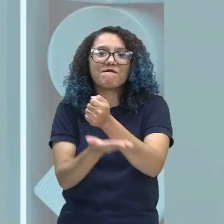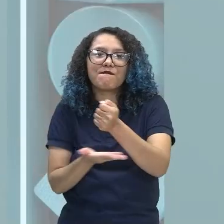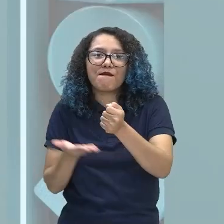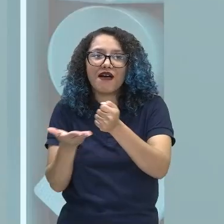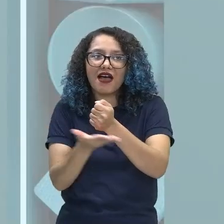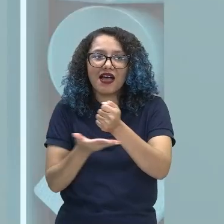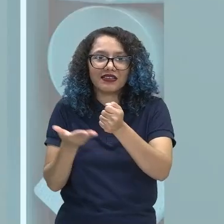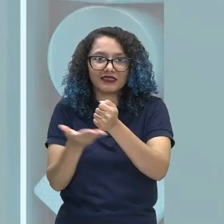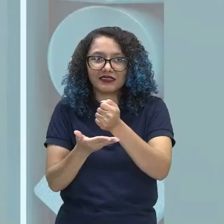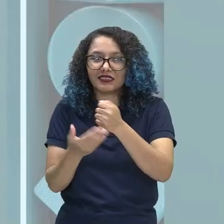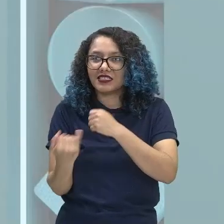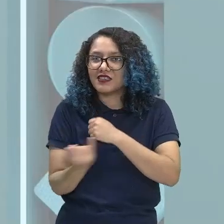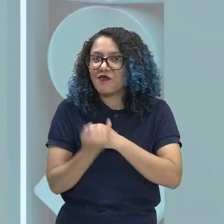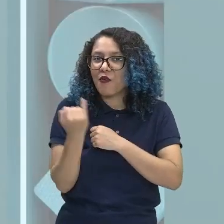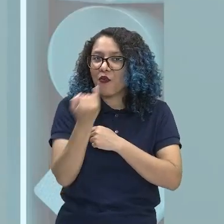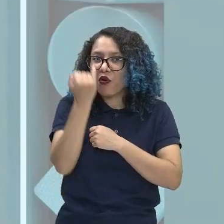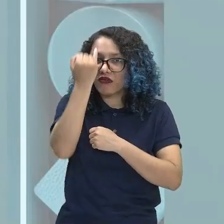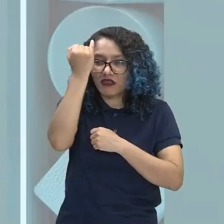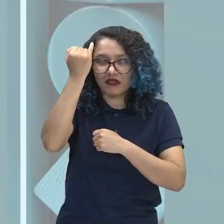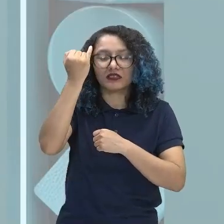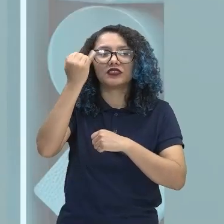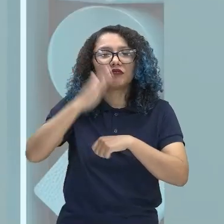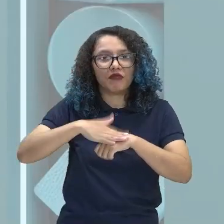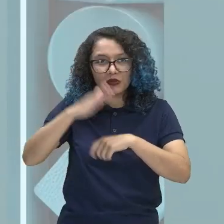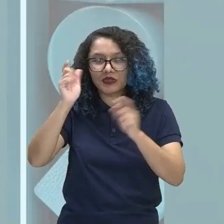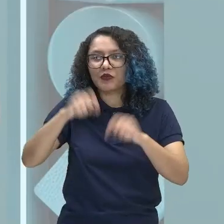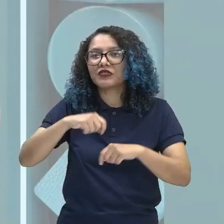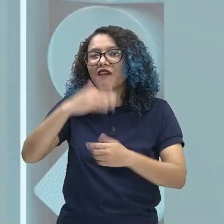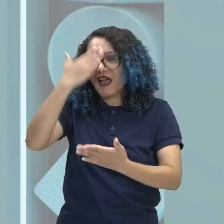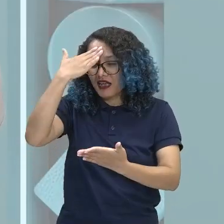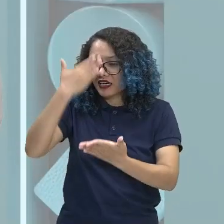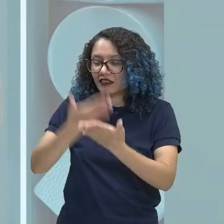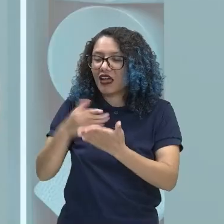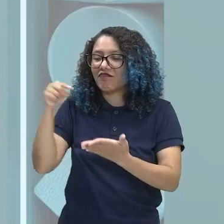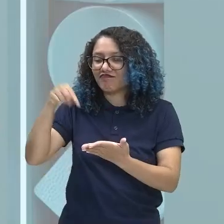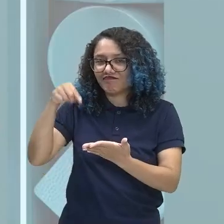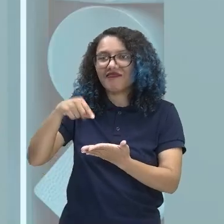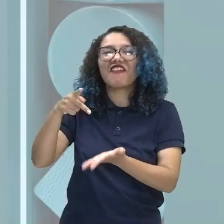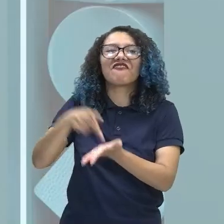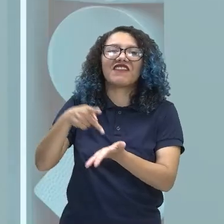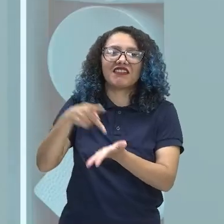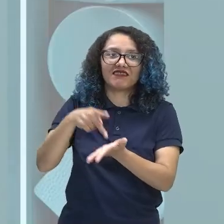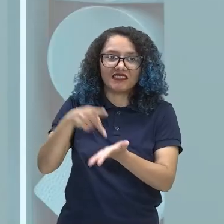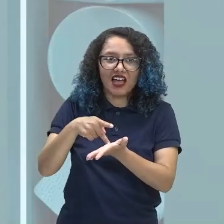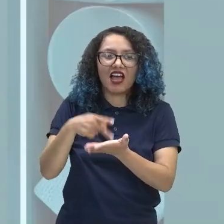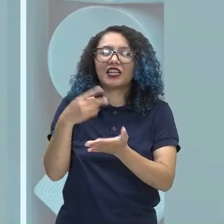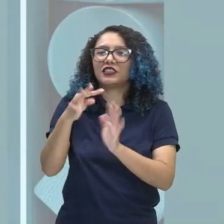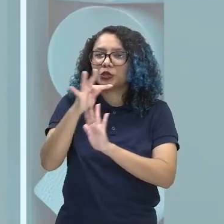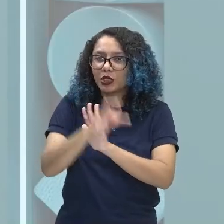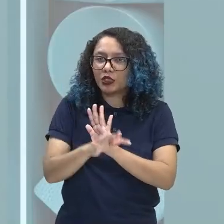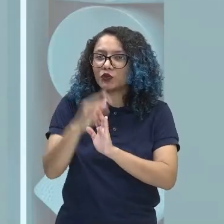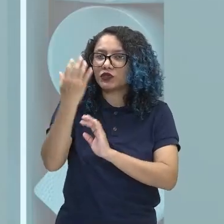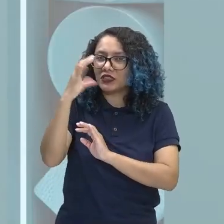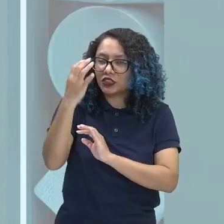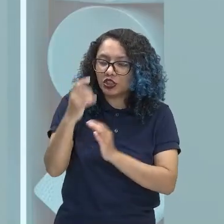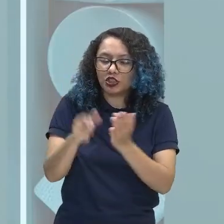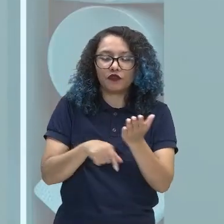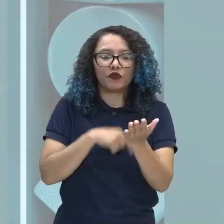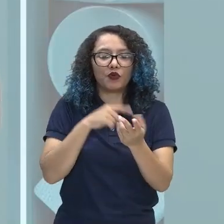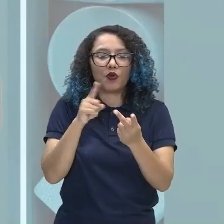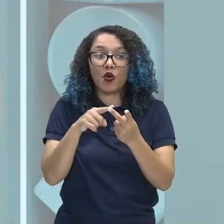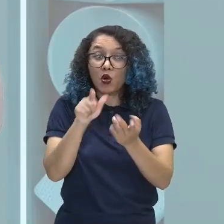mais importante para que a gente possa realmente acreditar que aquilo é verdade, né? Os textos científicos, os jornais que